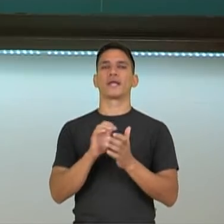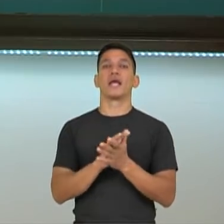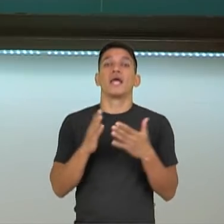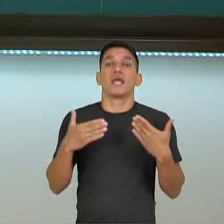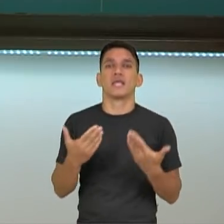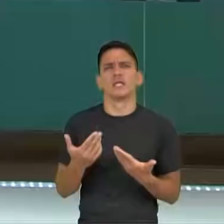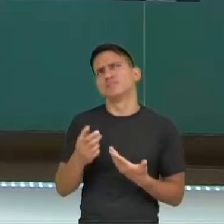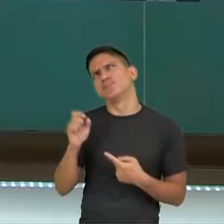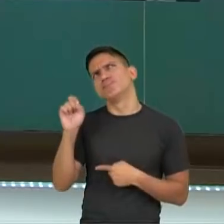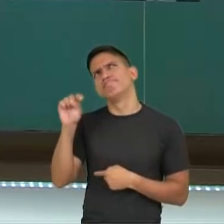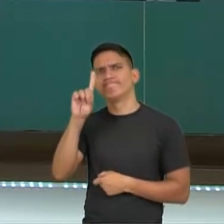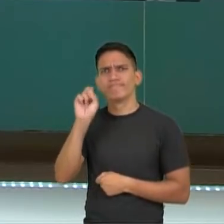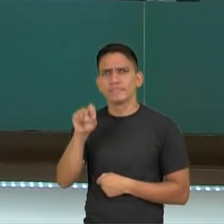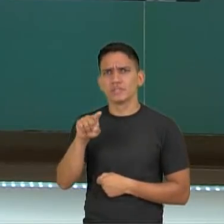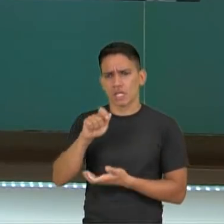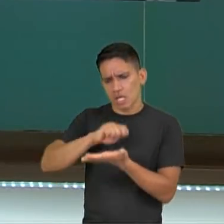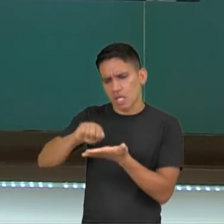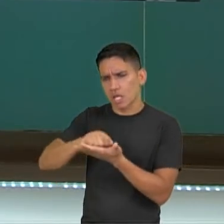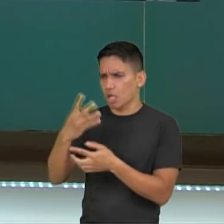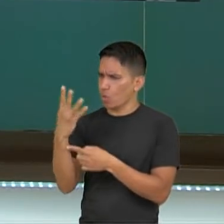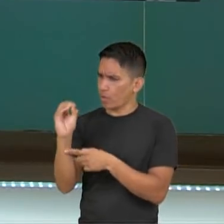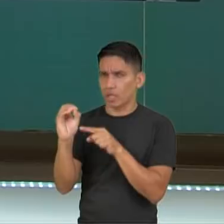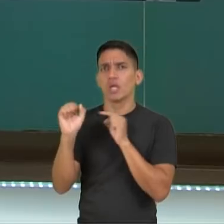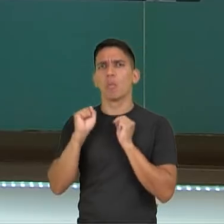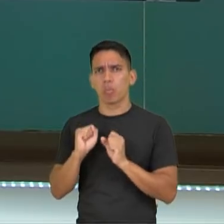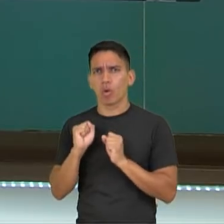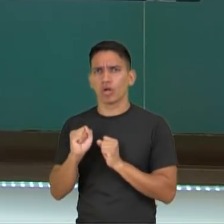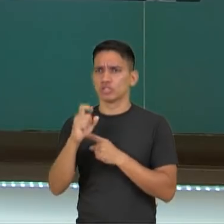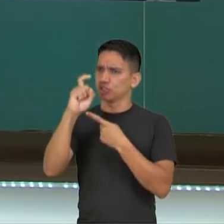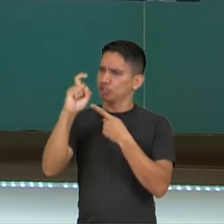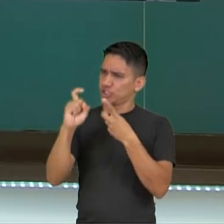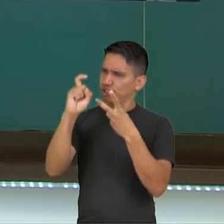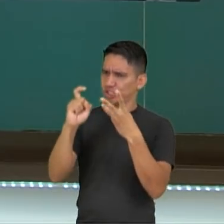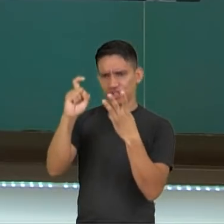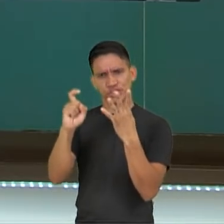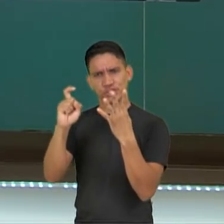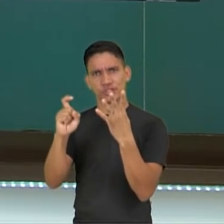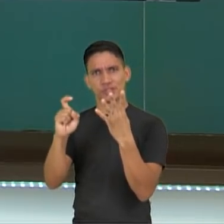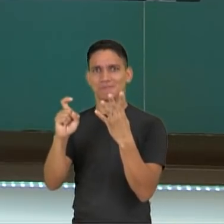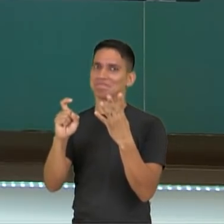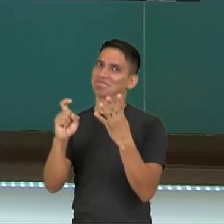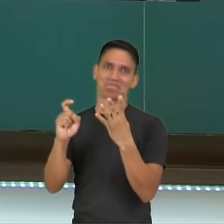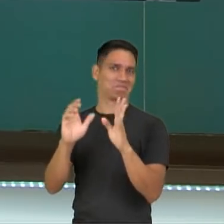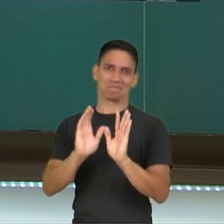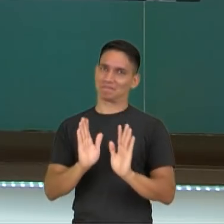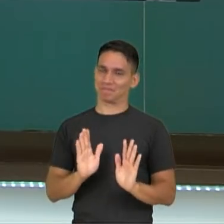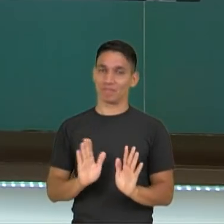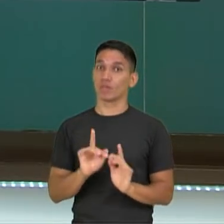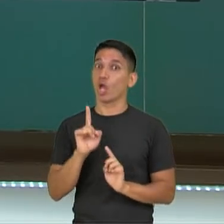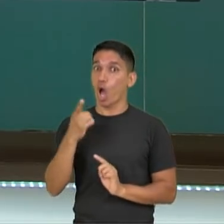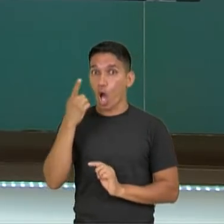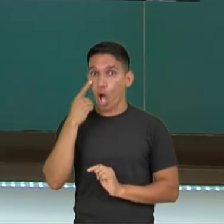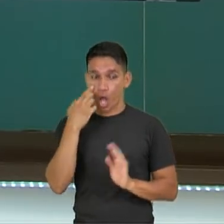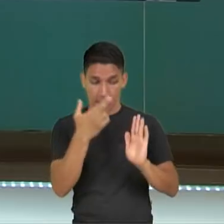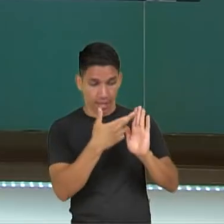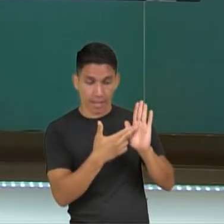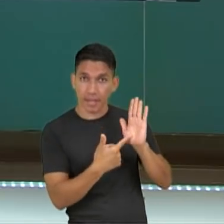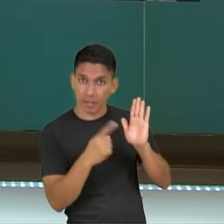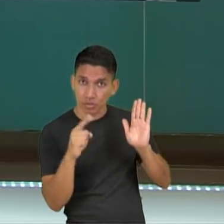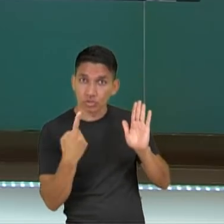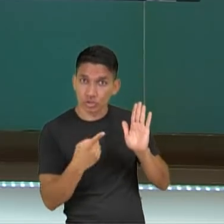numeração decimal. Como é que eu representaria o 40 no sistema romano? Como é que eu representaria o 900?